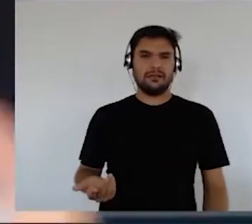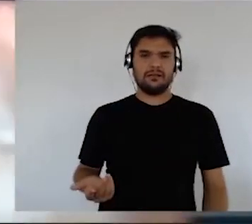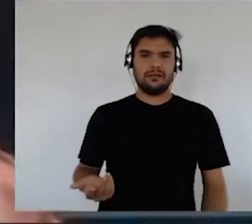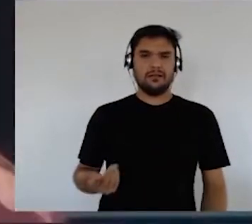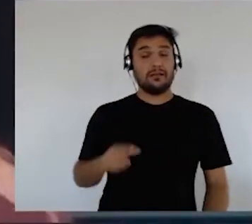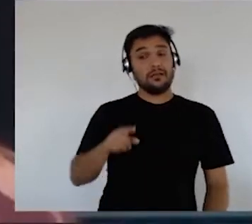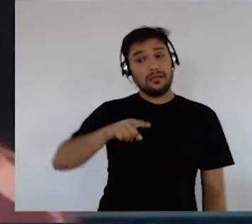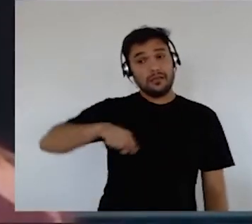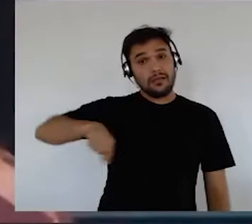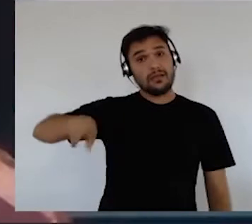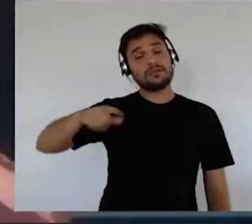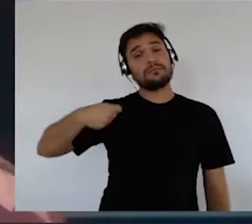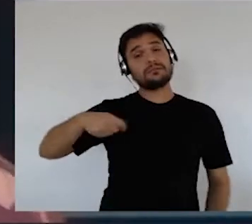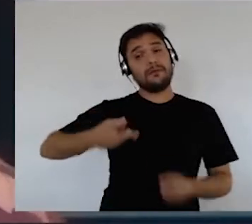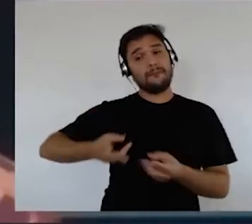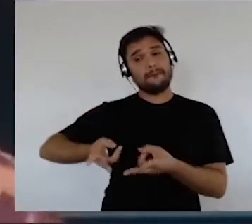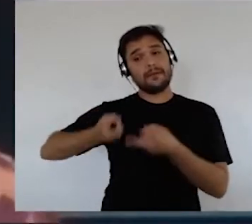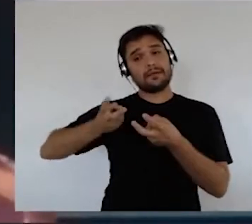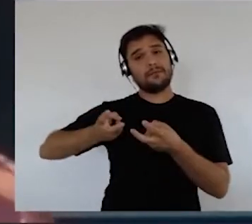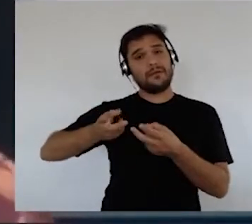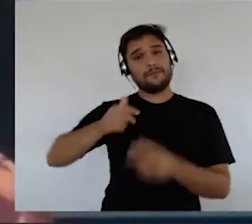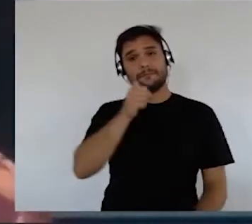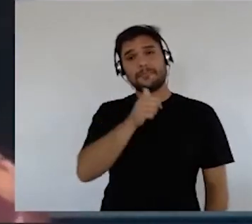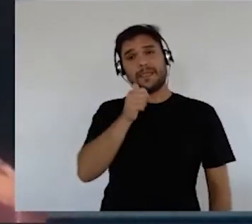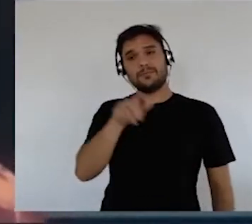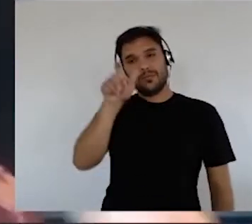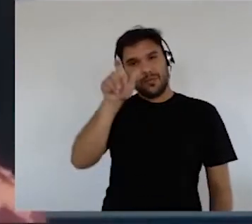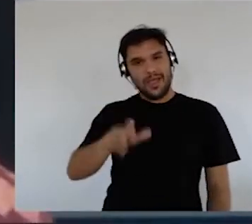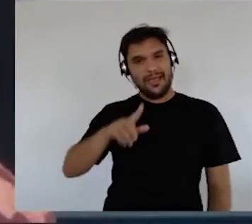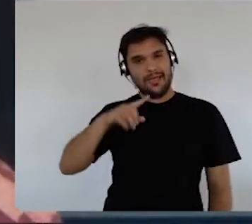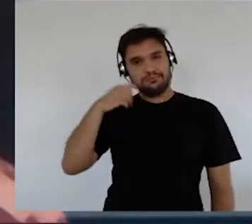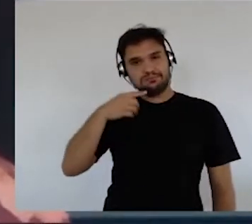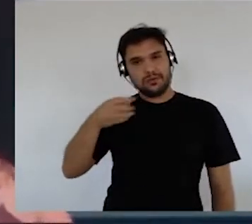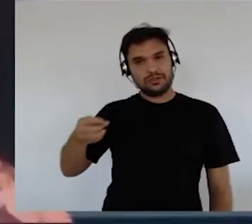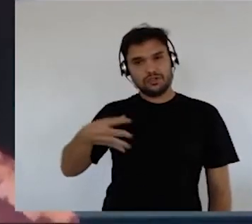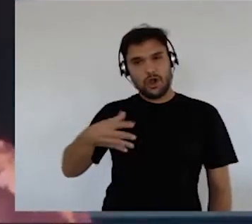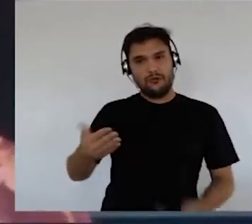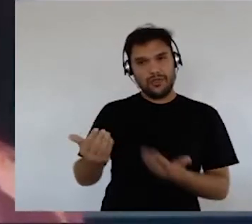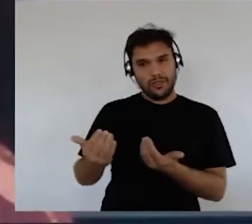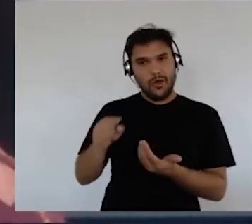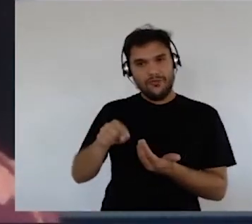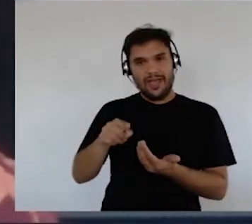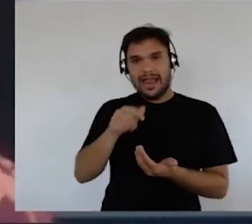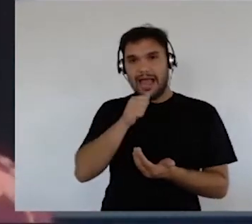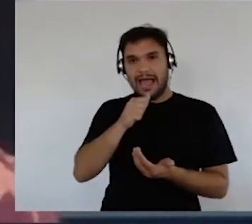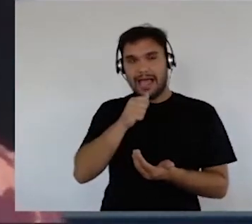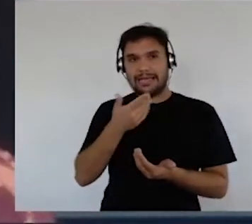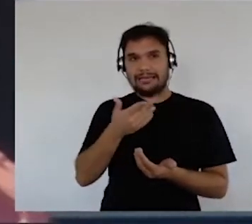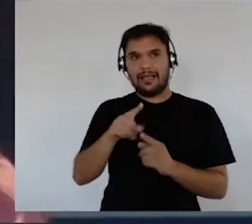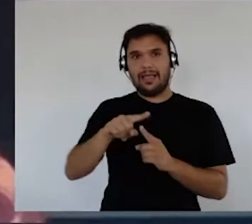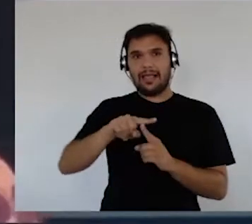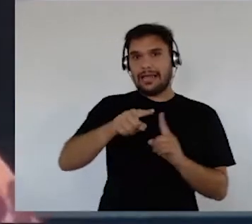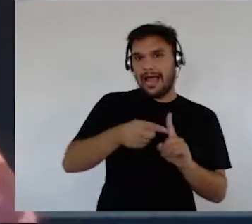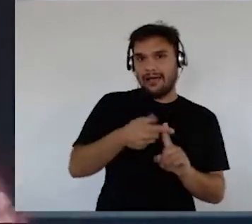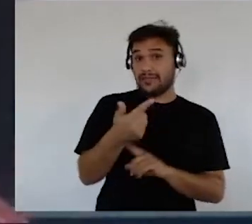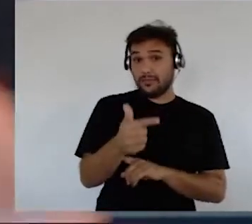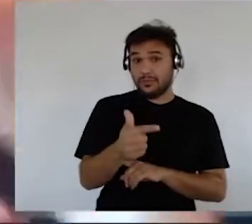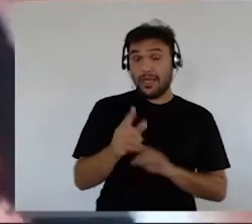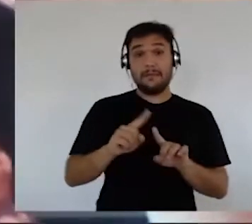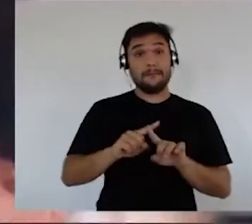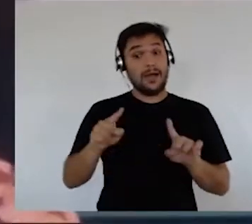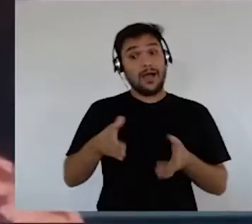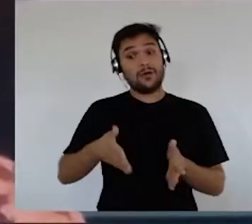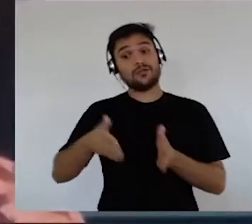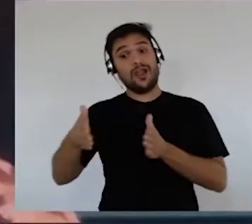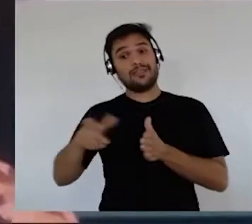é preciso perceber que, apesar dessa jovem advogada, às vezes, não estar lidando com a maternidade, com aqueles desafios, ela está lidando